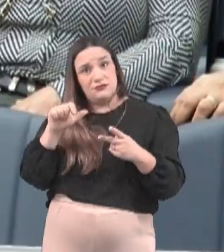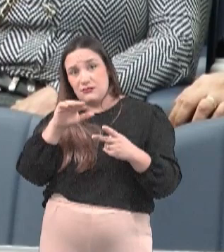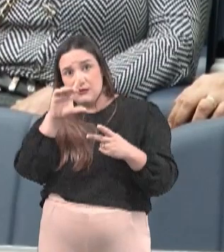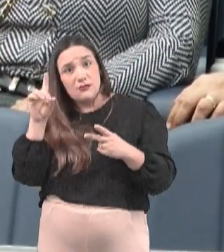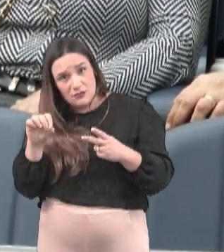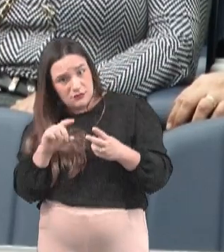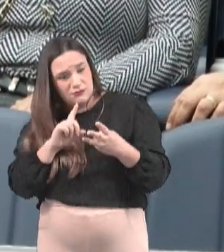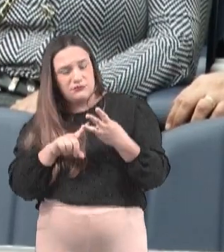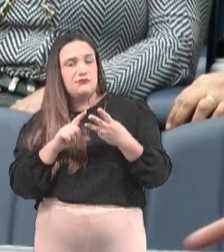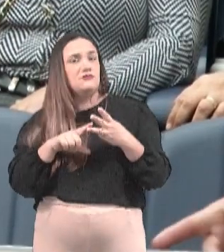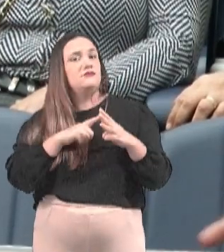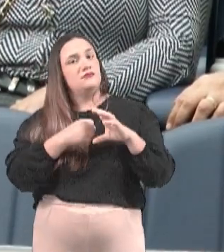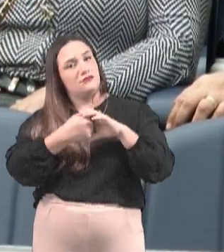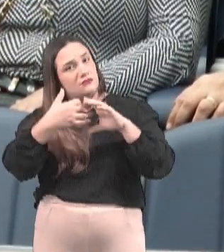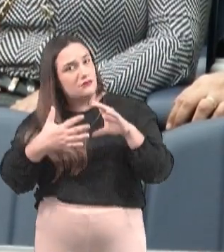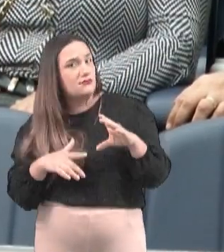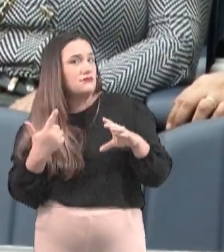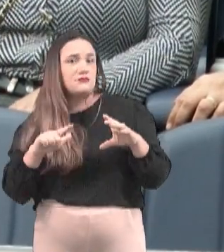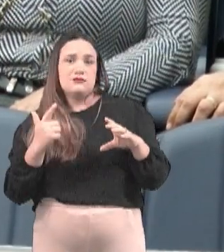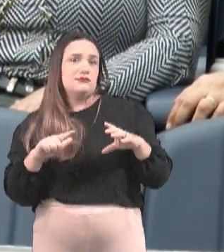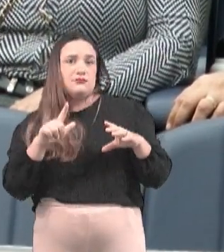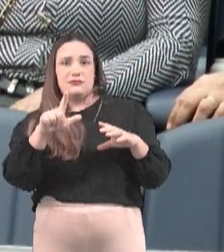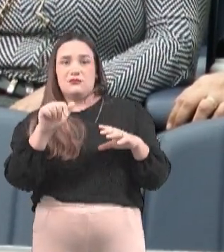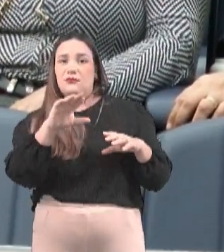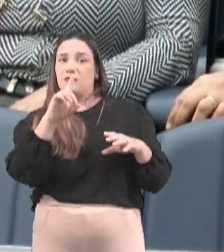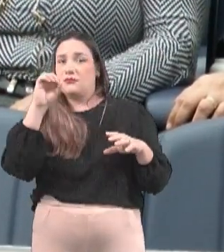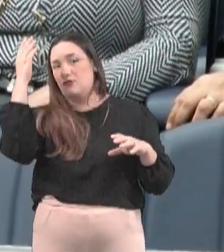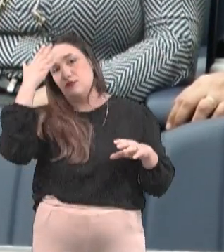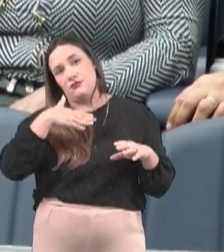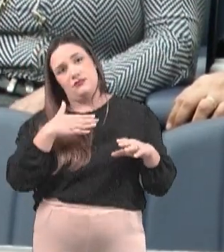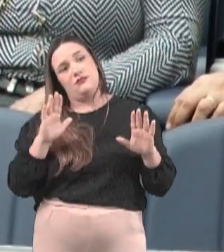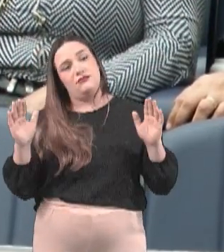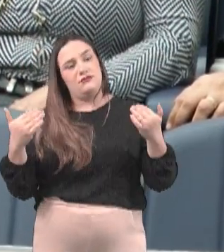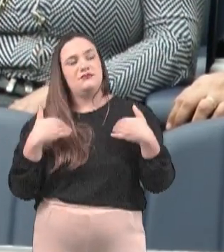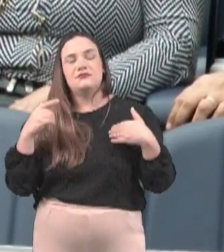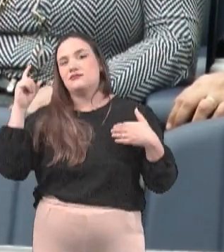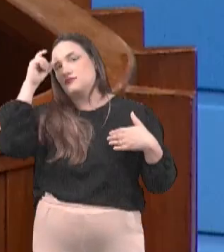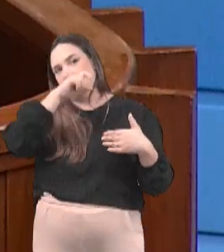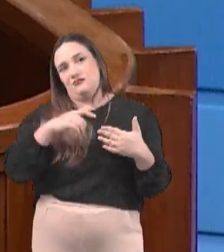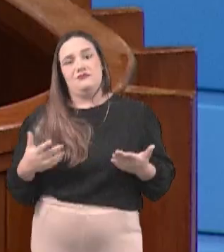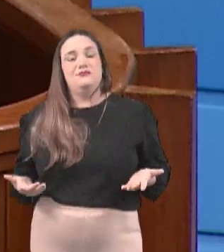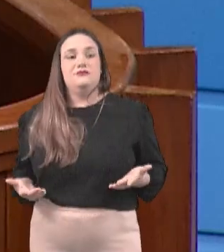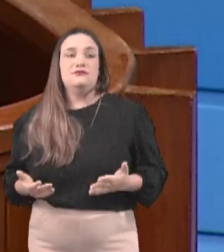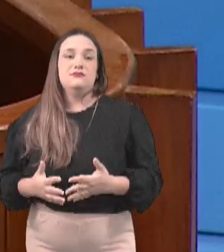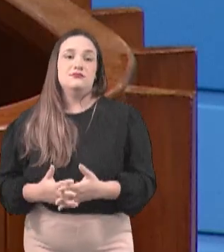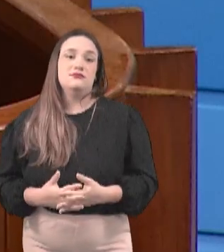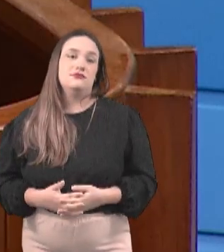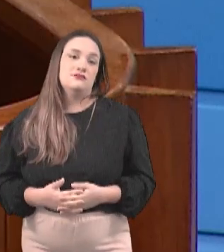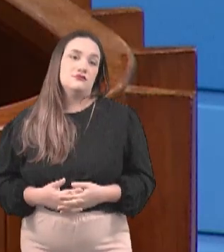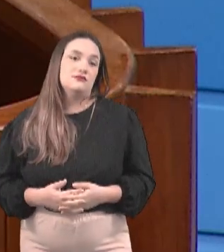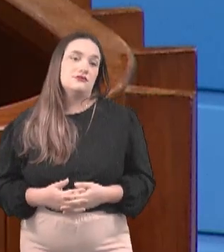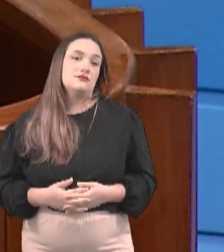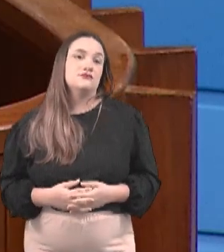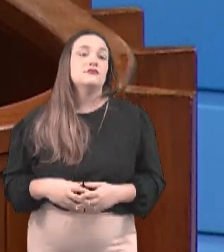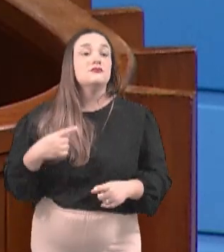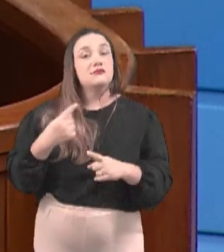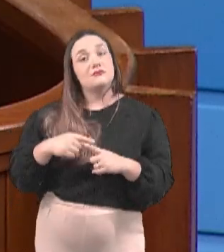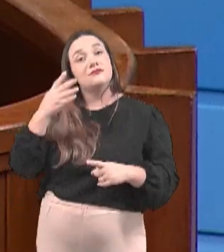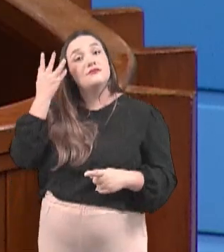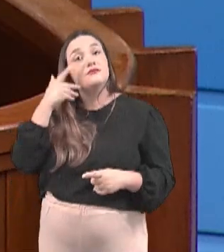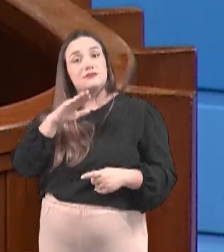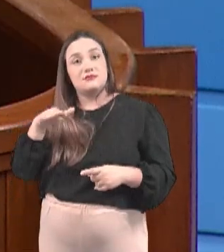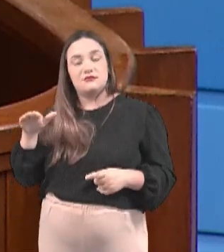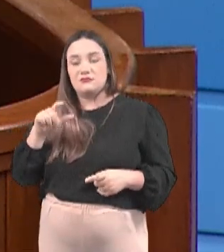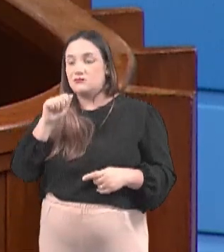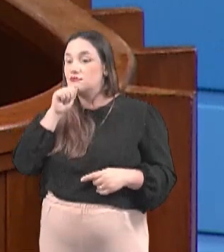todas as características sem o laudo, e isso traz uma dificuldade, porque as crianças que têm o laudo ainda têm